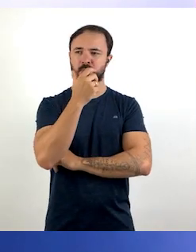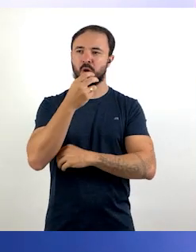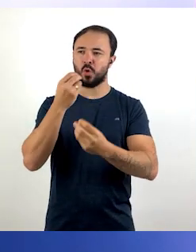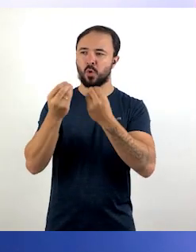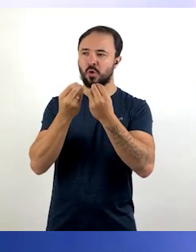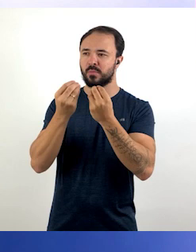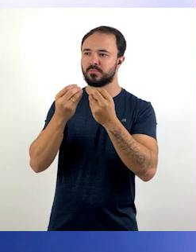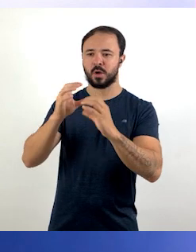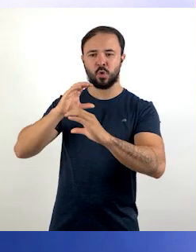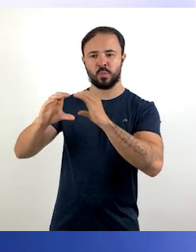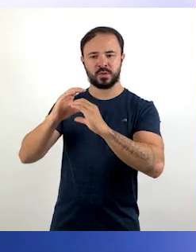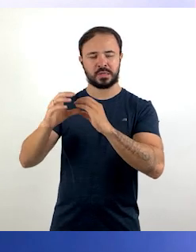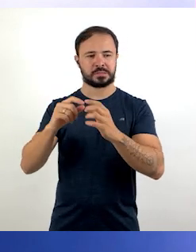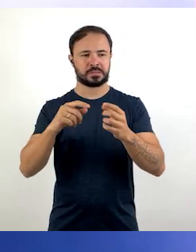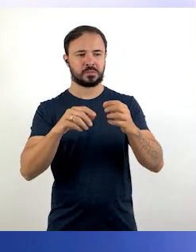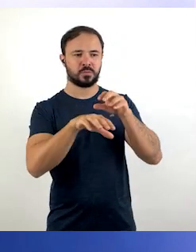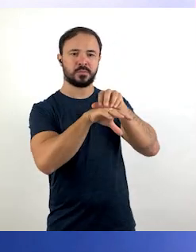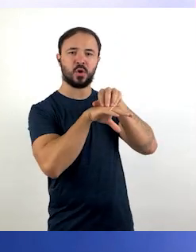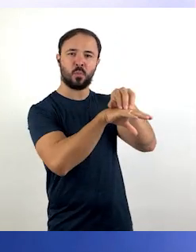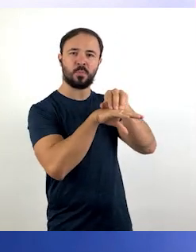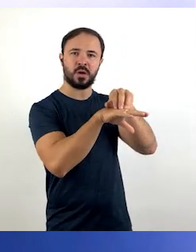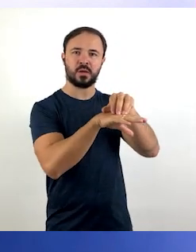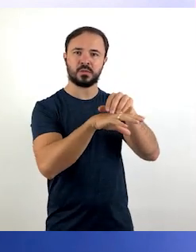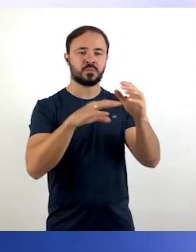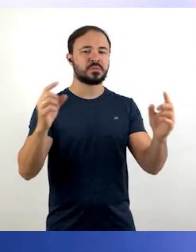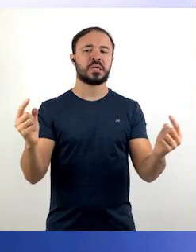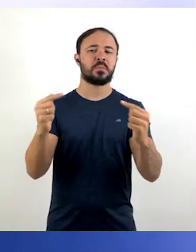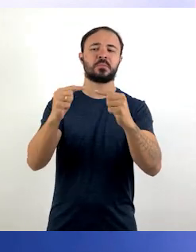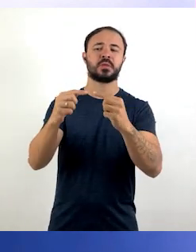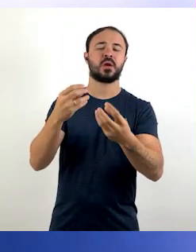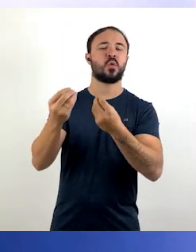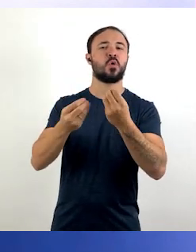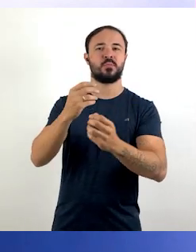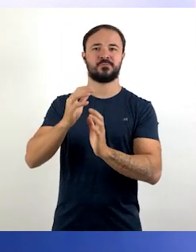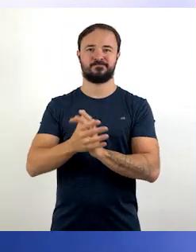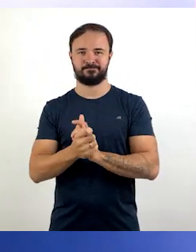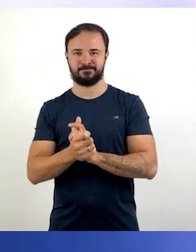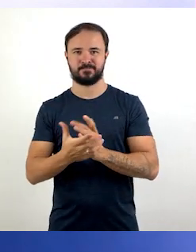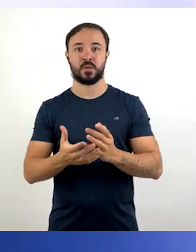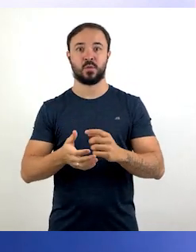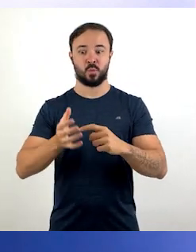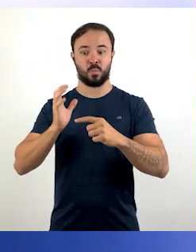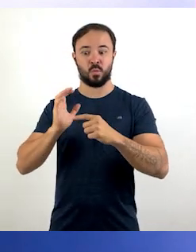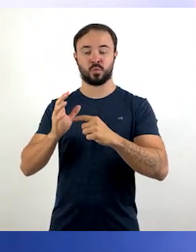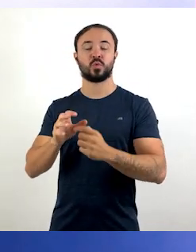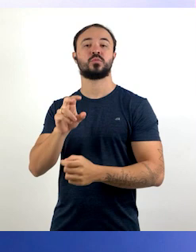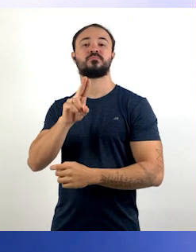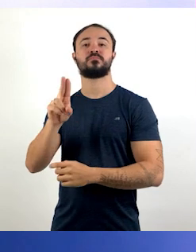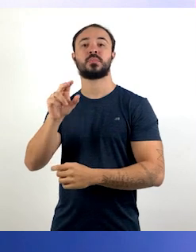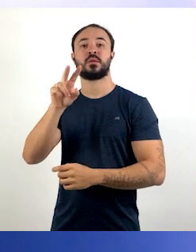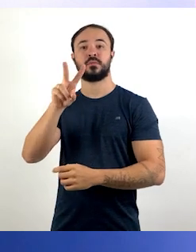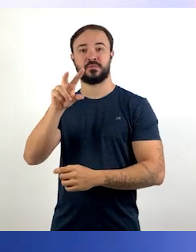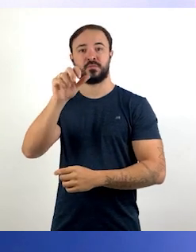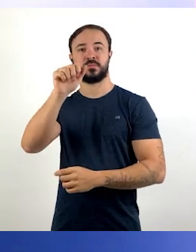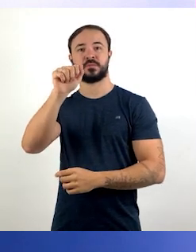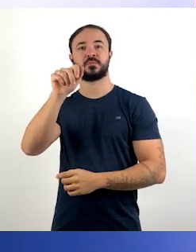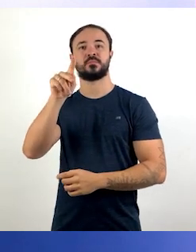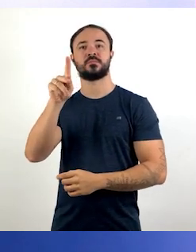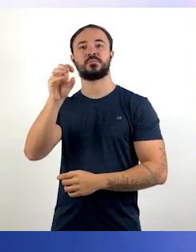são duas coisas interligadas que as máquinas puderam auxiliar, justamente com o motor a vapor. O motor a